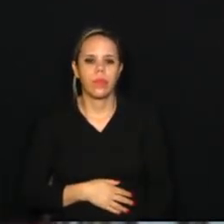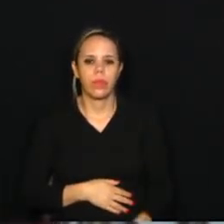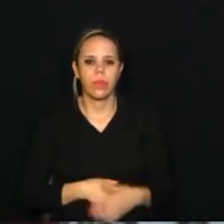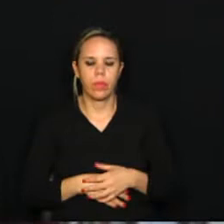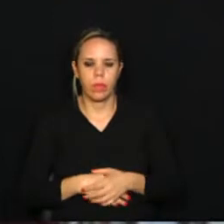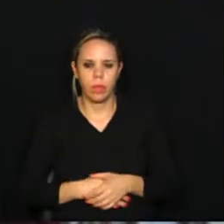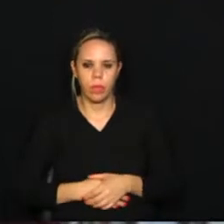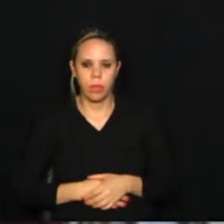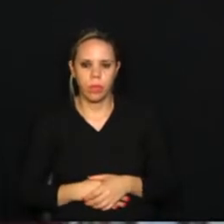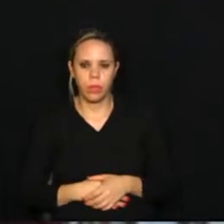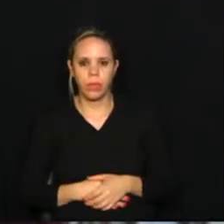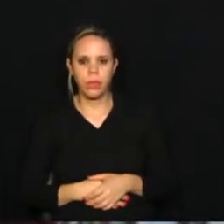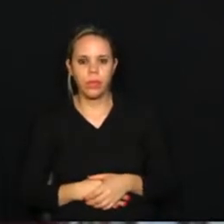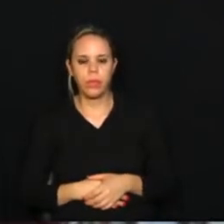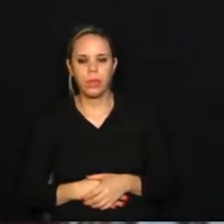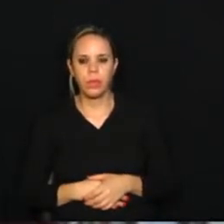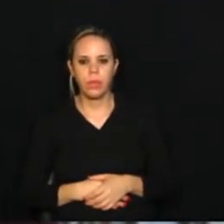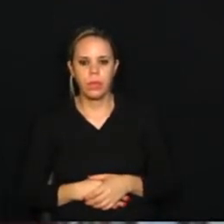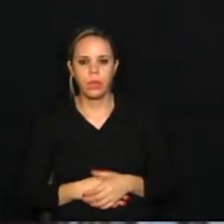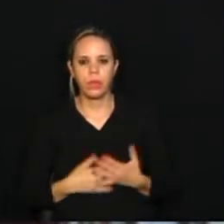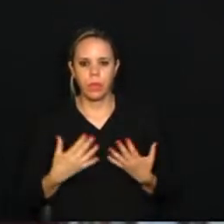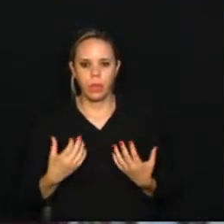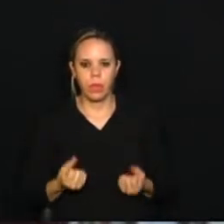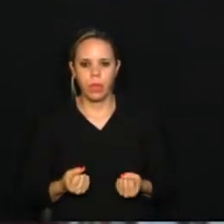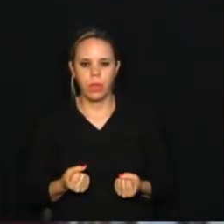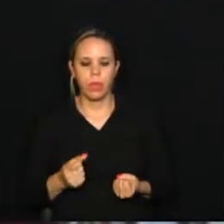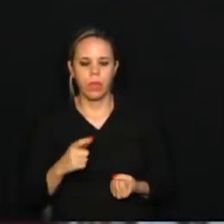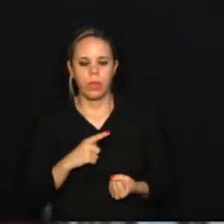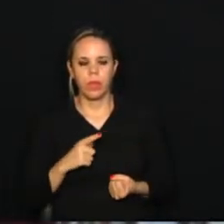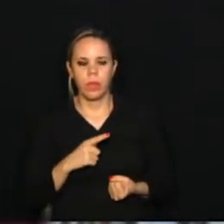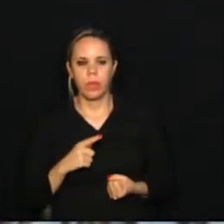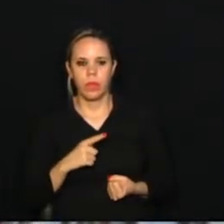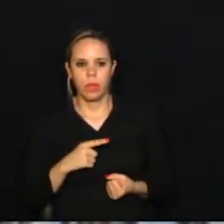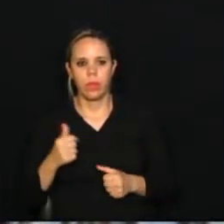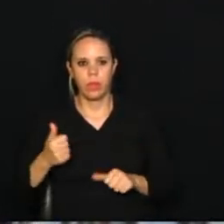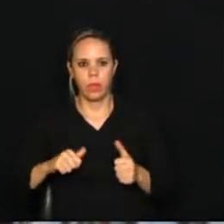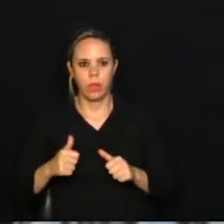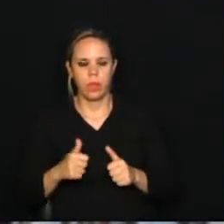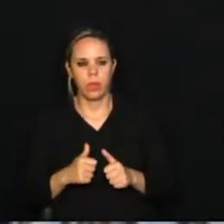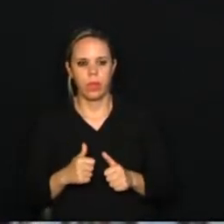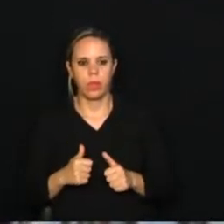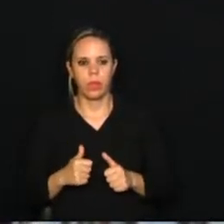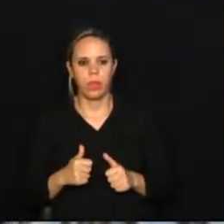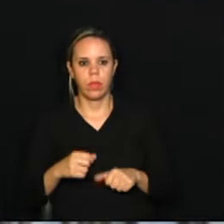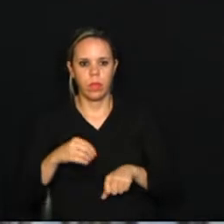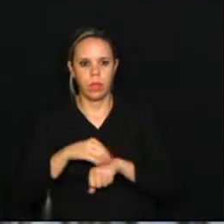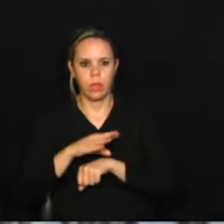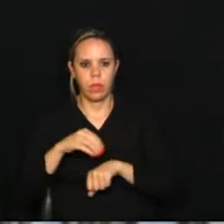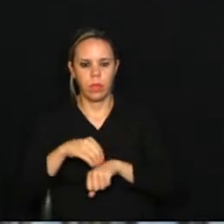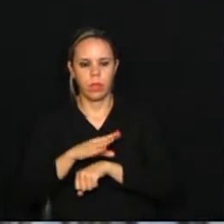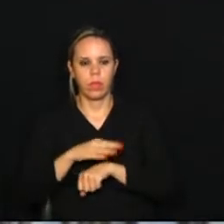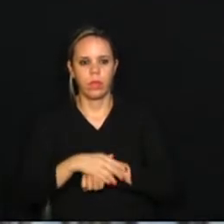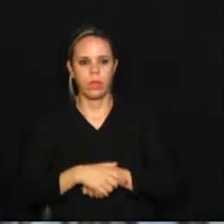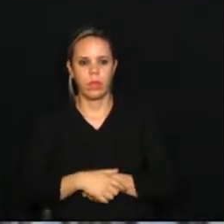Então, nós vamos ter esse diagnóstico e ele vai produzir indicações para adequar